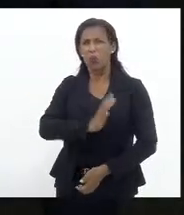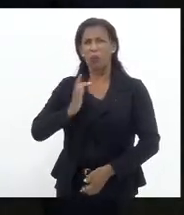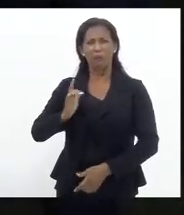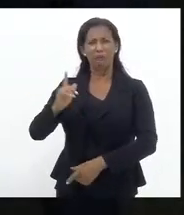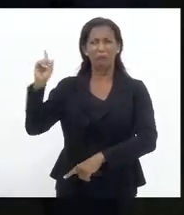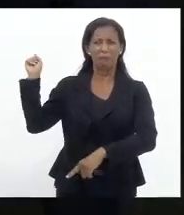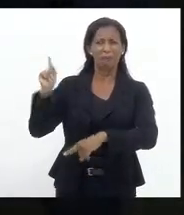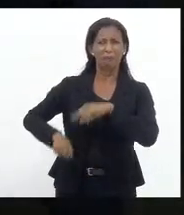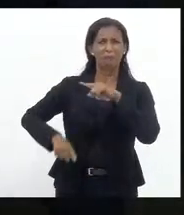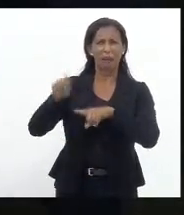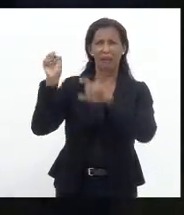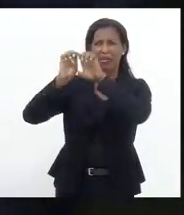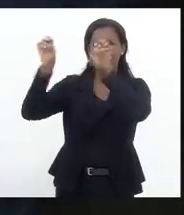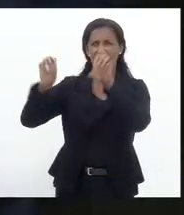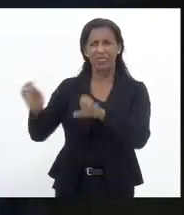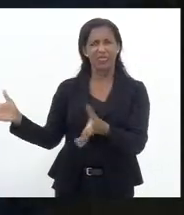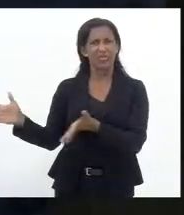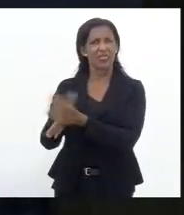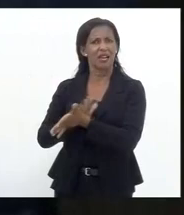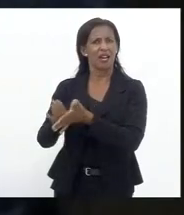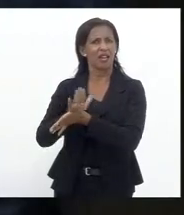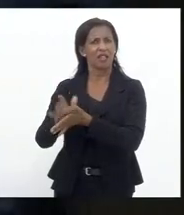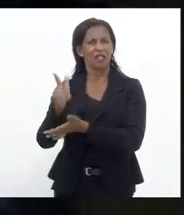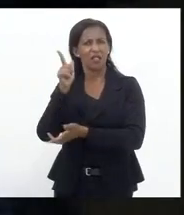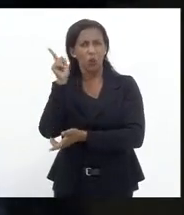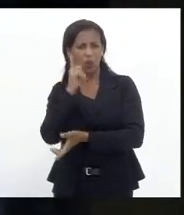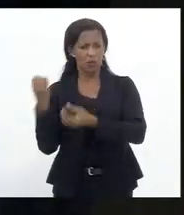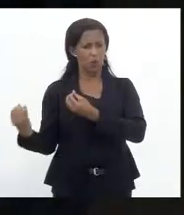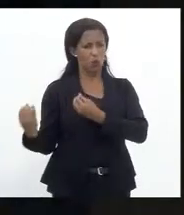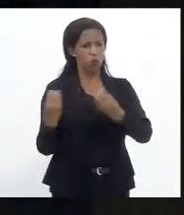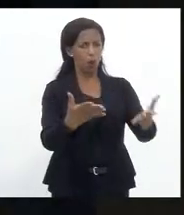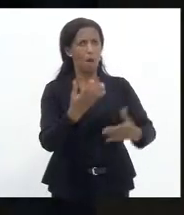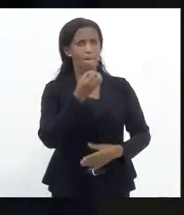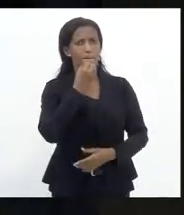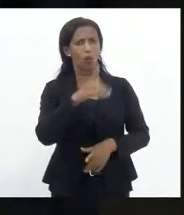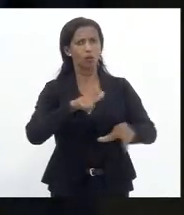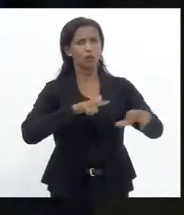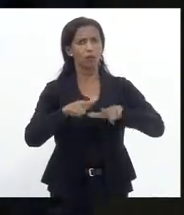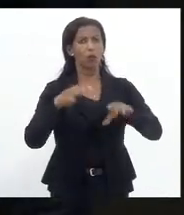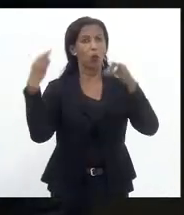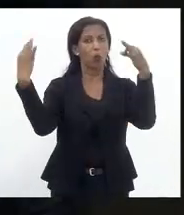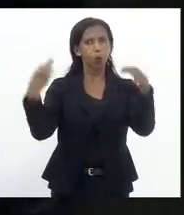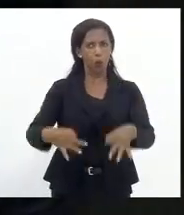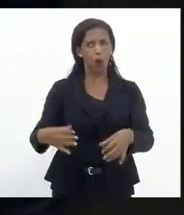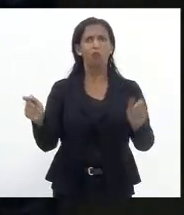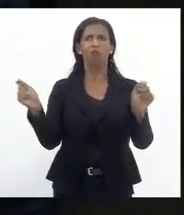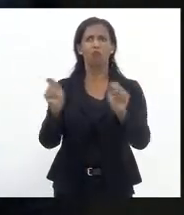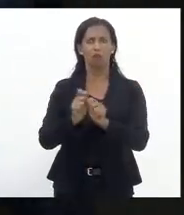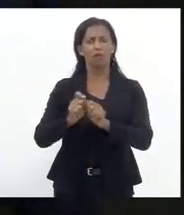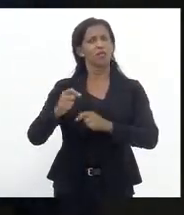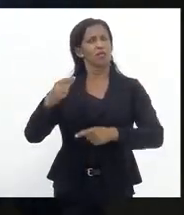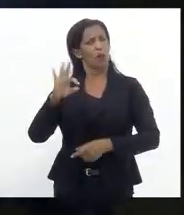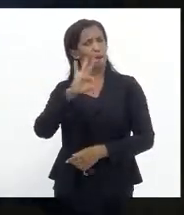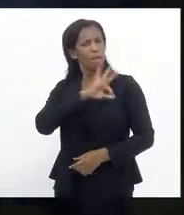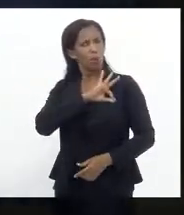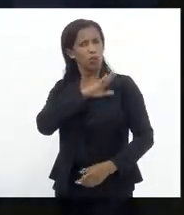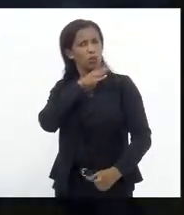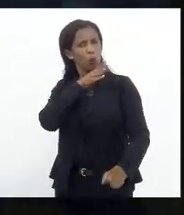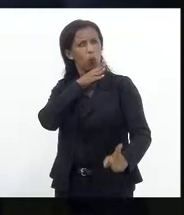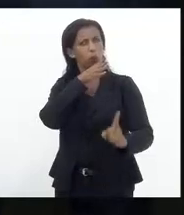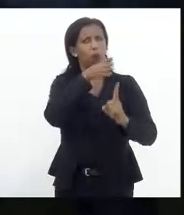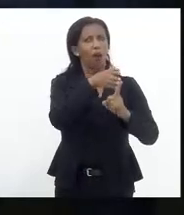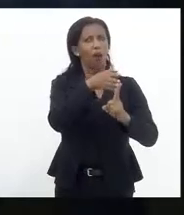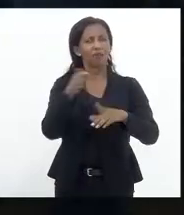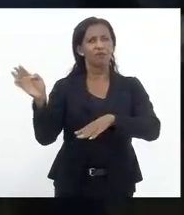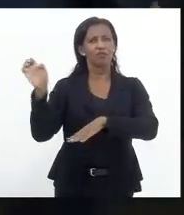com a péssima infraestrutura que tem, e consegue entregar o que entrega, com certeza fará uma polícia referência